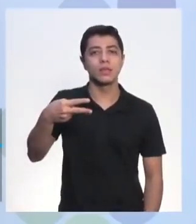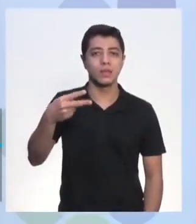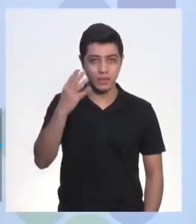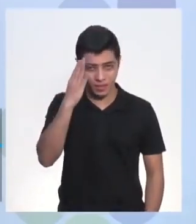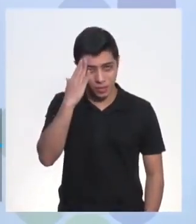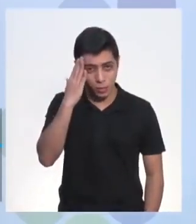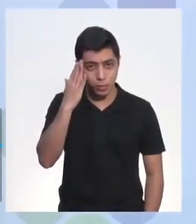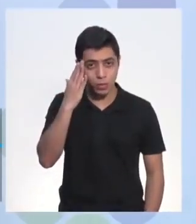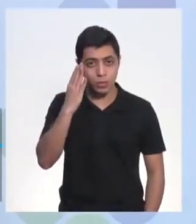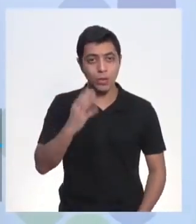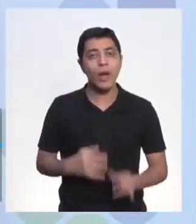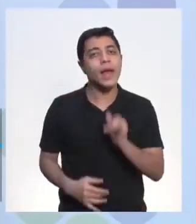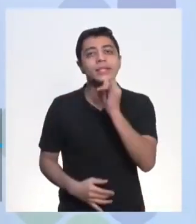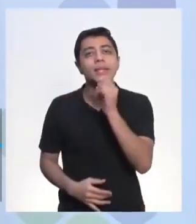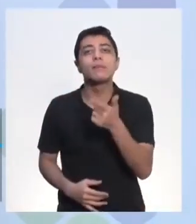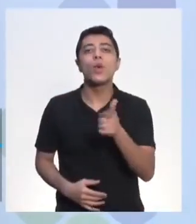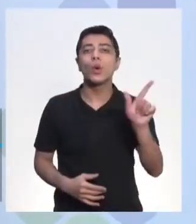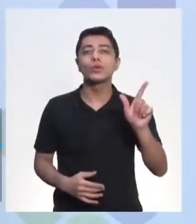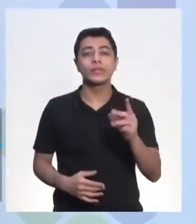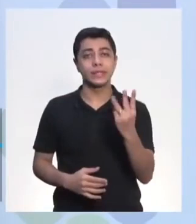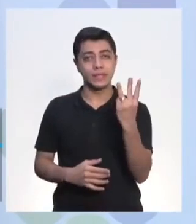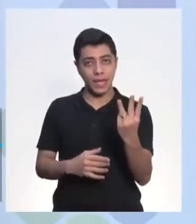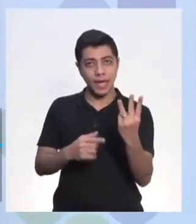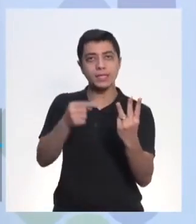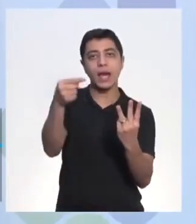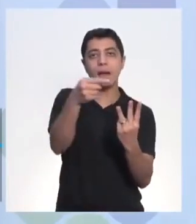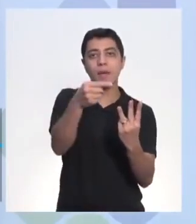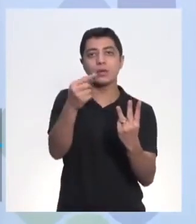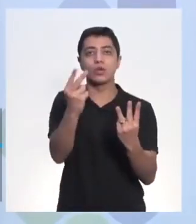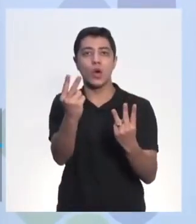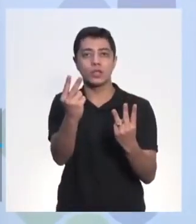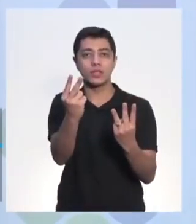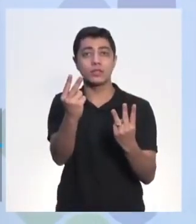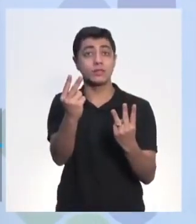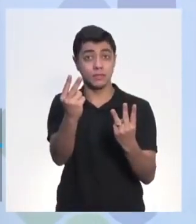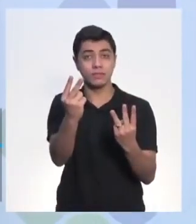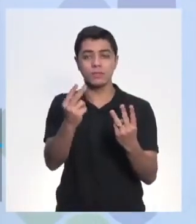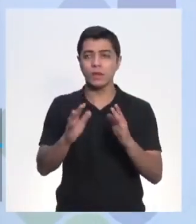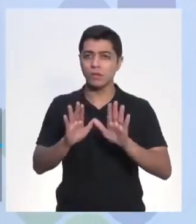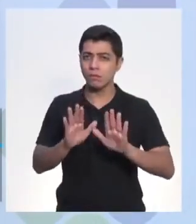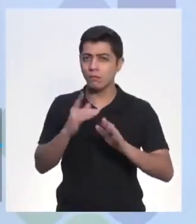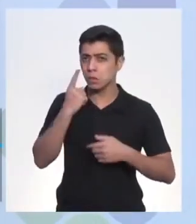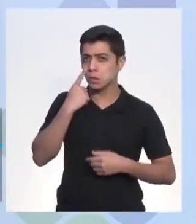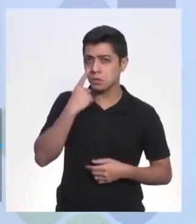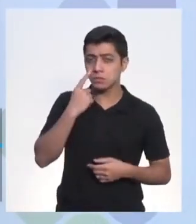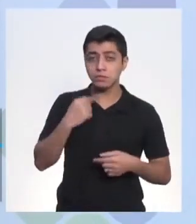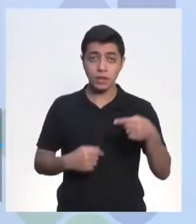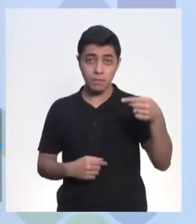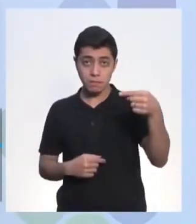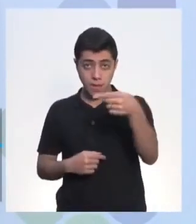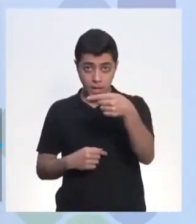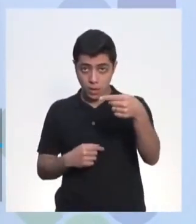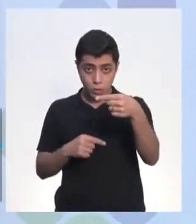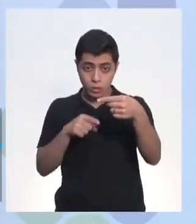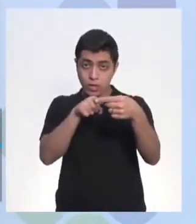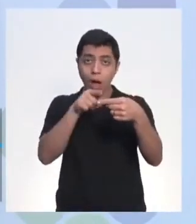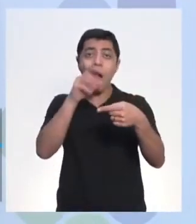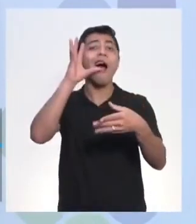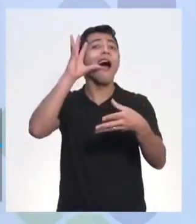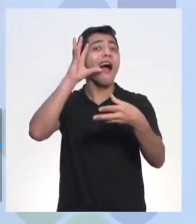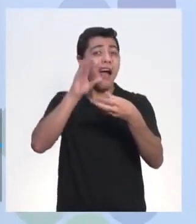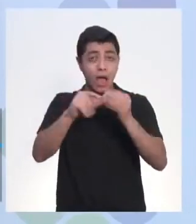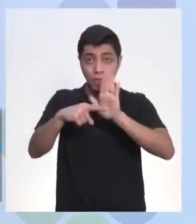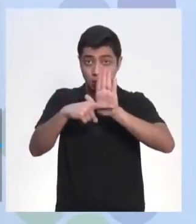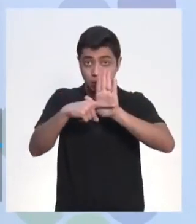2, professora, que nem você tem aí? Deixa eu ver se eu entendi. Sempre que tiver o sinal de menos, eu coloco 1